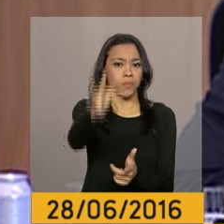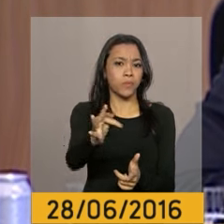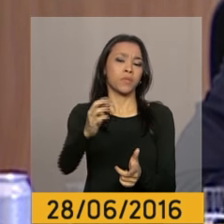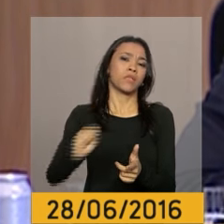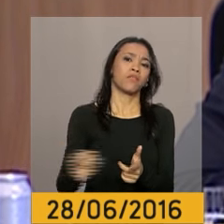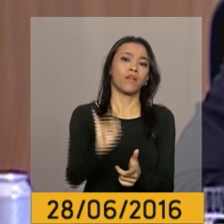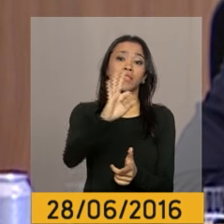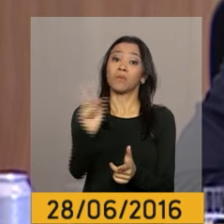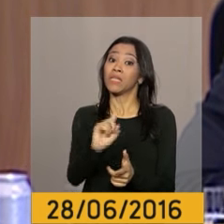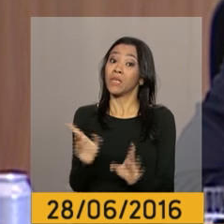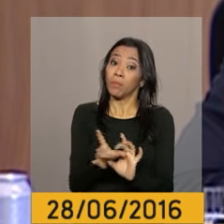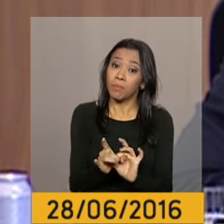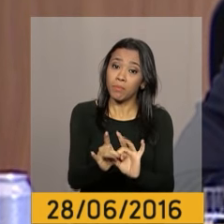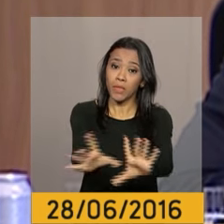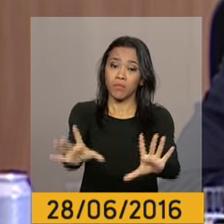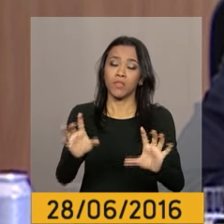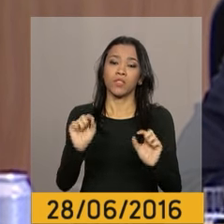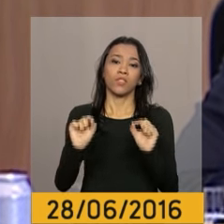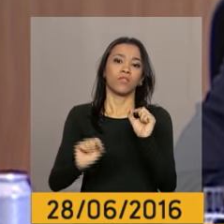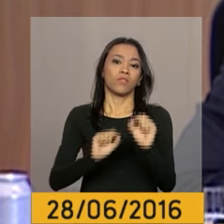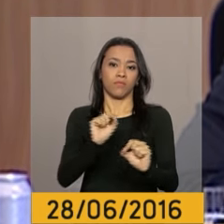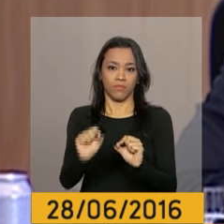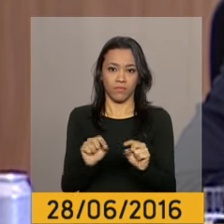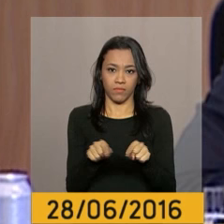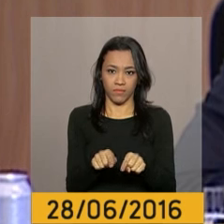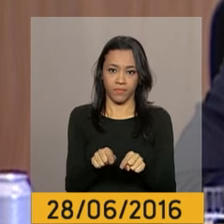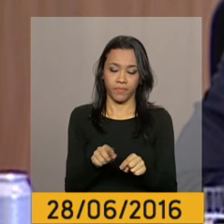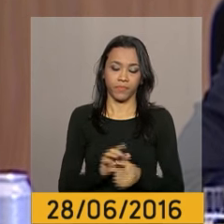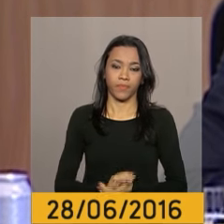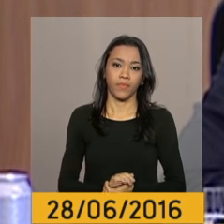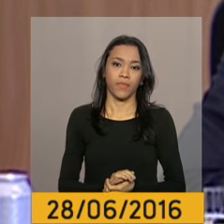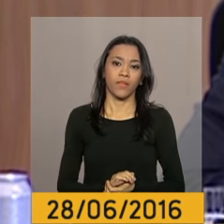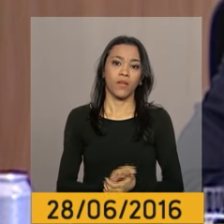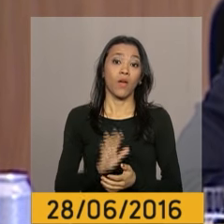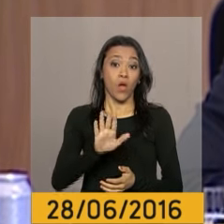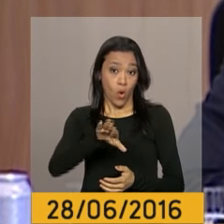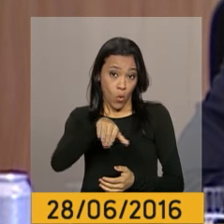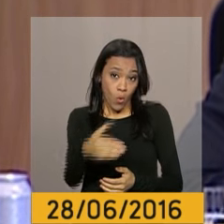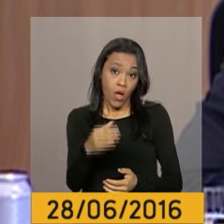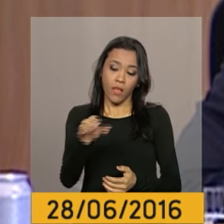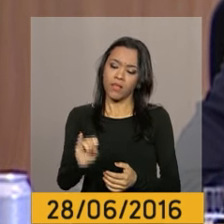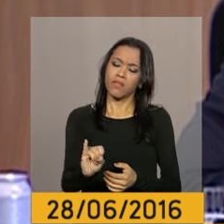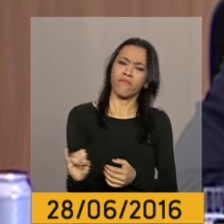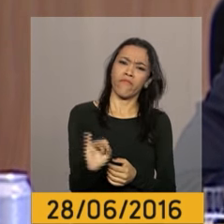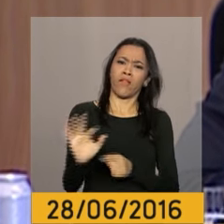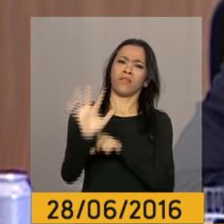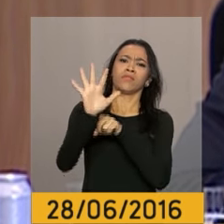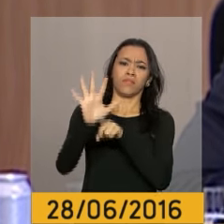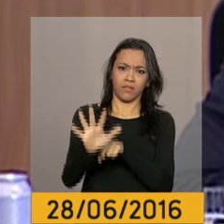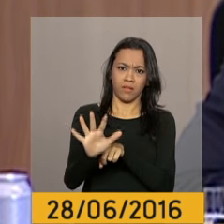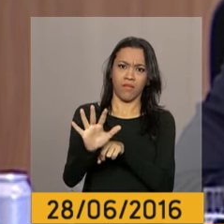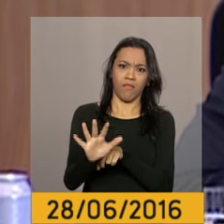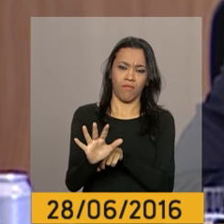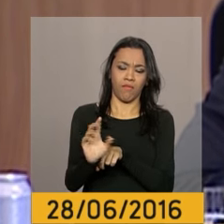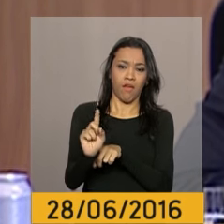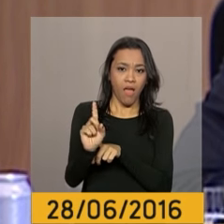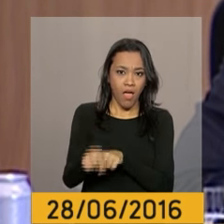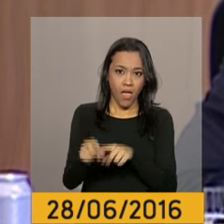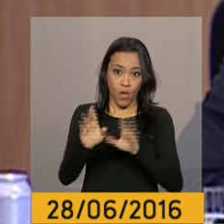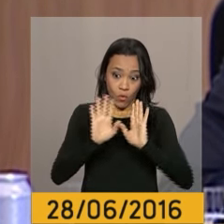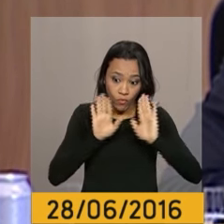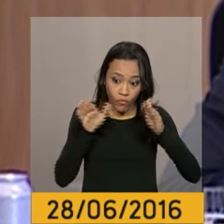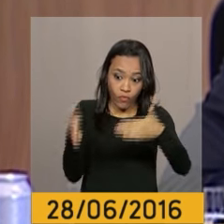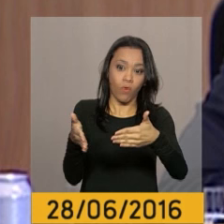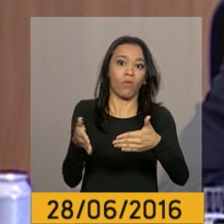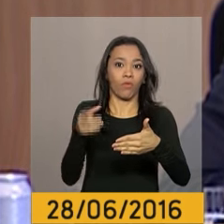a volta ao centro da meta em tempo hábil. Enquanto a inflação retorna ao centro da meta